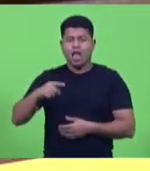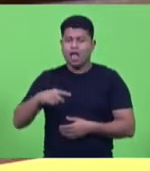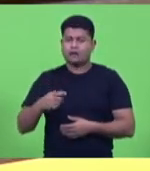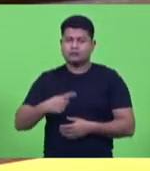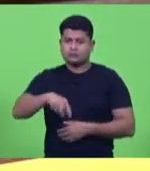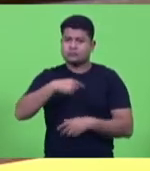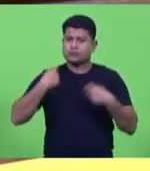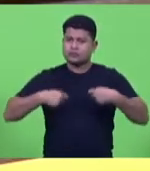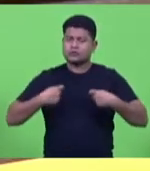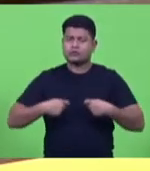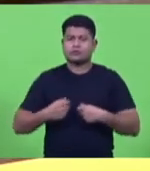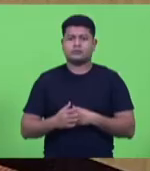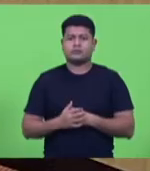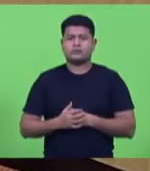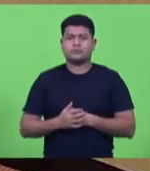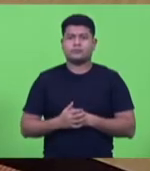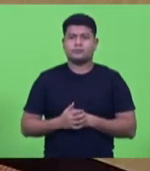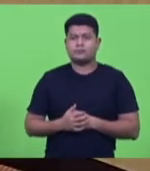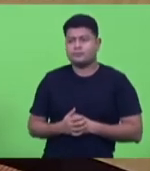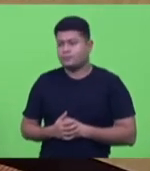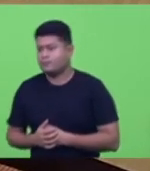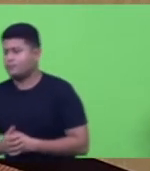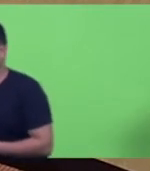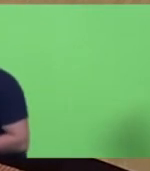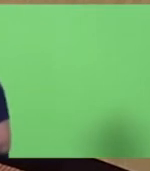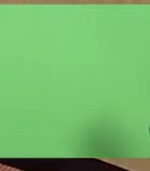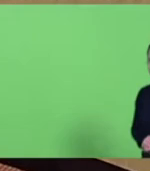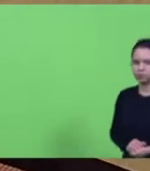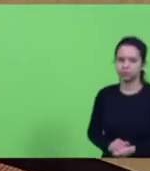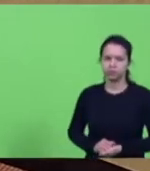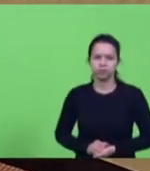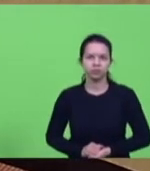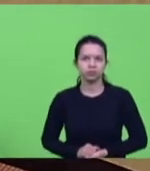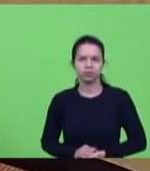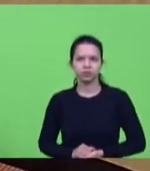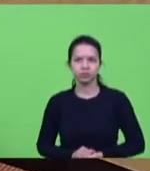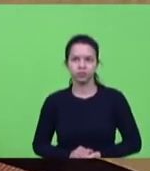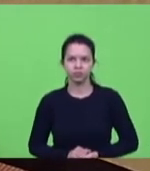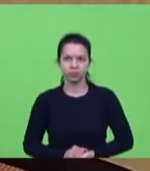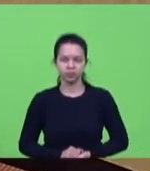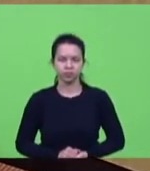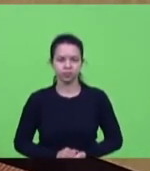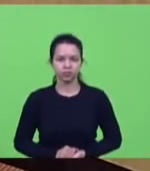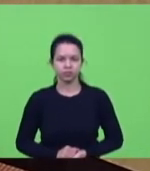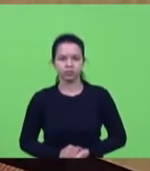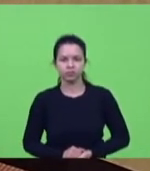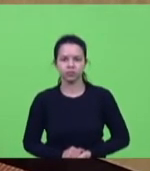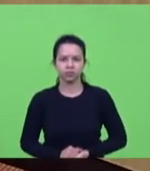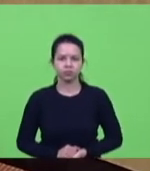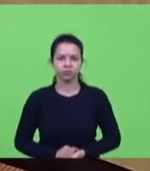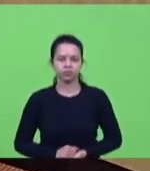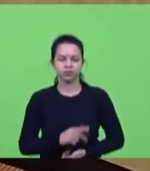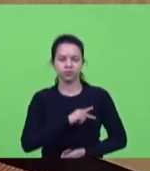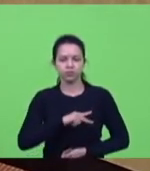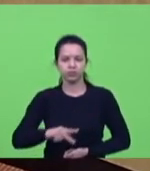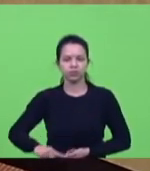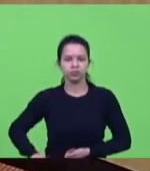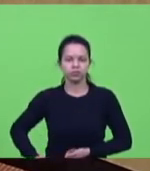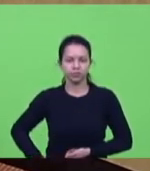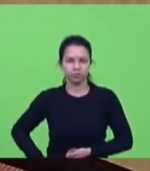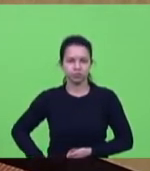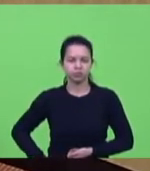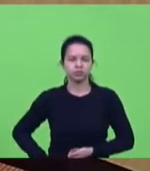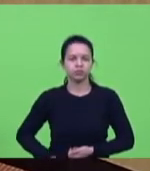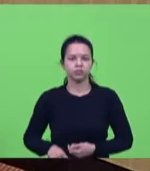fazer. Ainda para discutir a matéria, com a palavra, o deputado Sargento Lima. Presidente, quando me perguntam